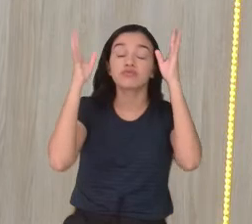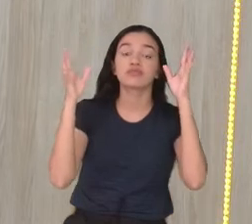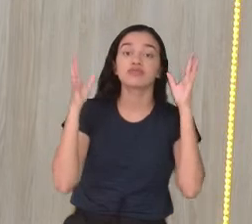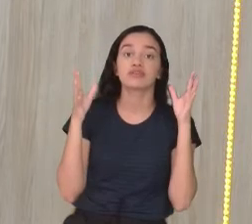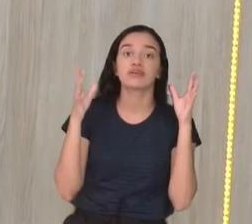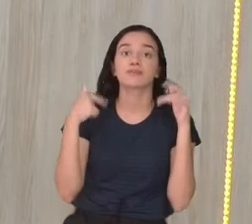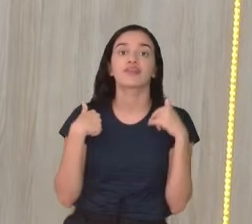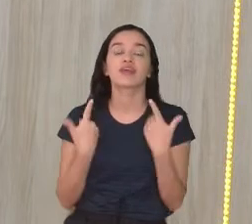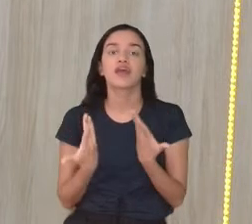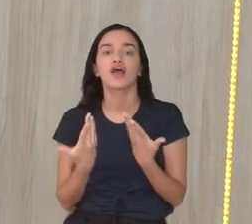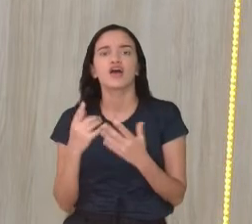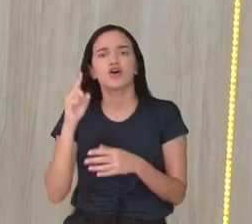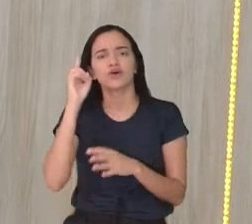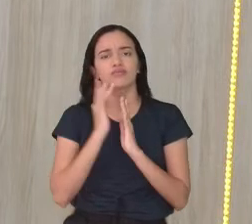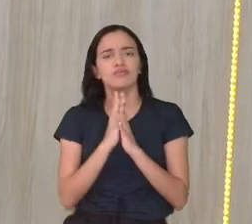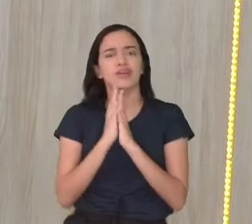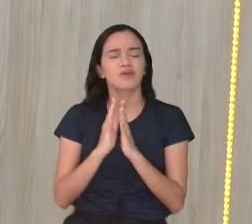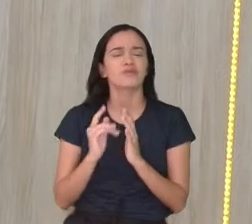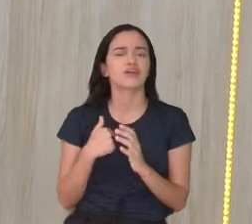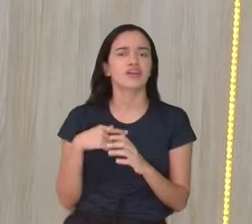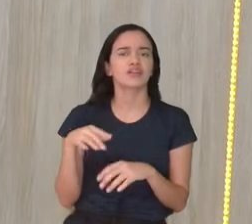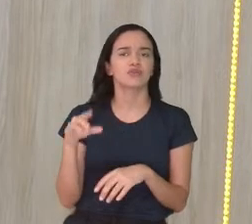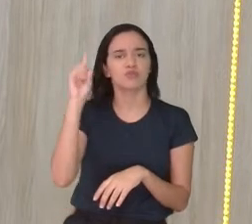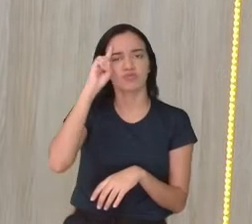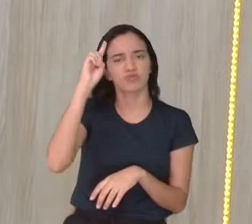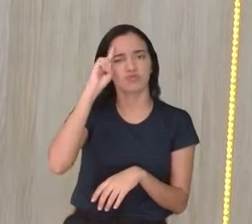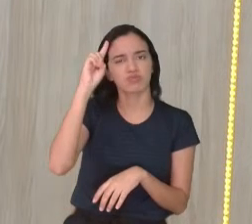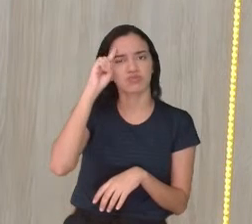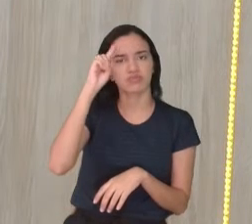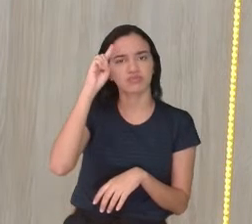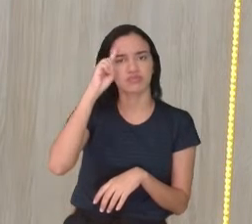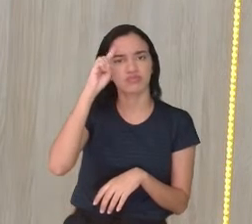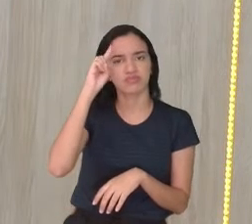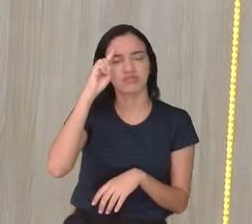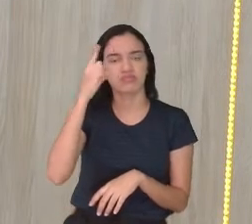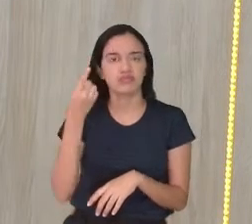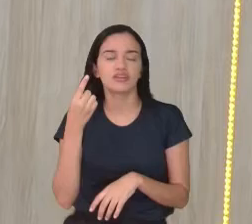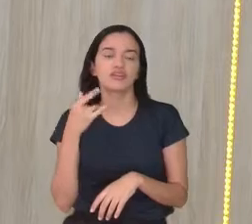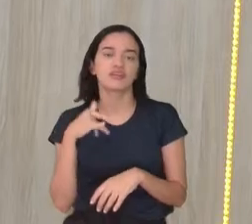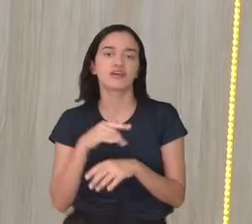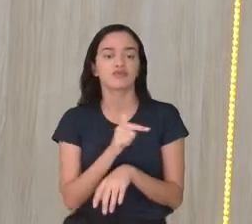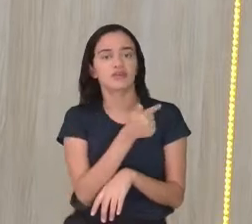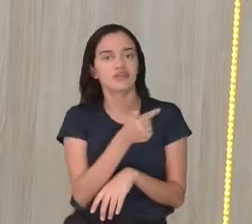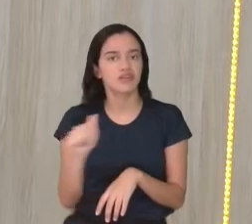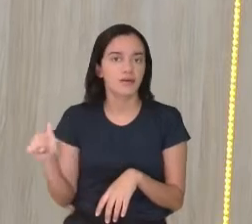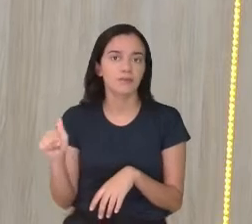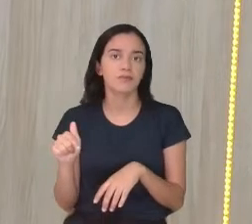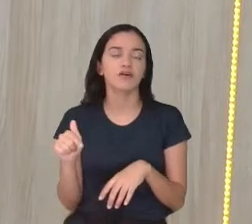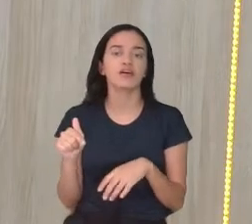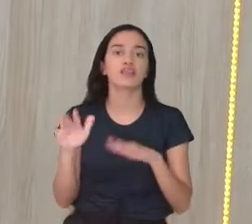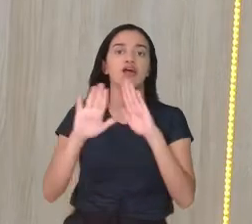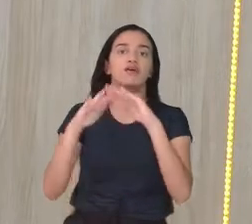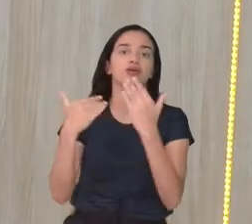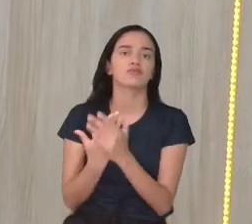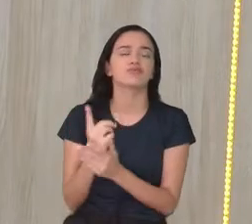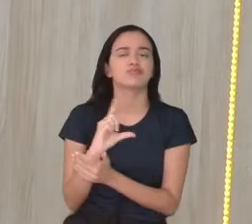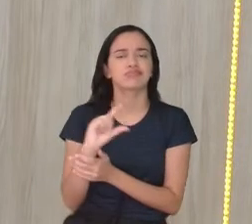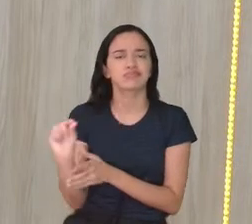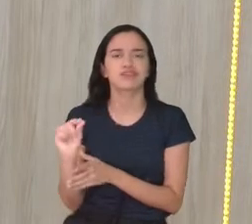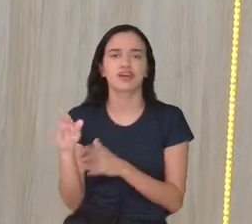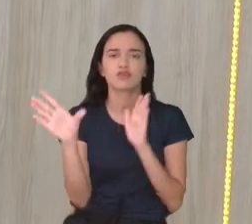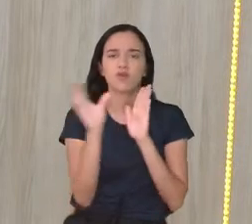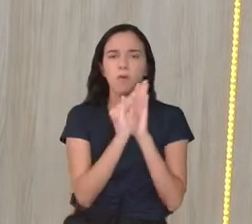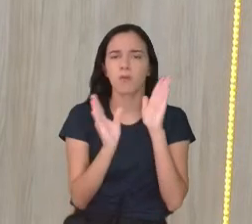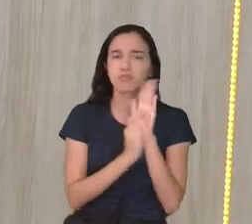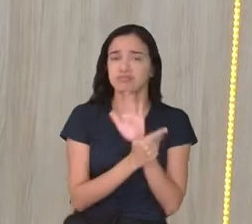a gente vive num dia a dia, no corre-corre, vocês aí estão aí durante a semana, né, indo para a escola, né, direto, e tome conteúdo a